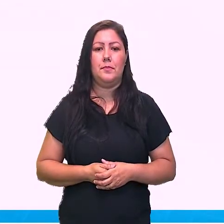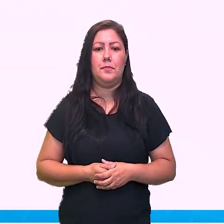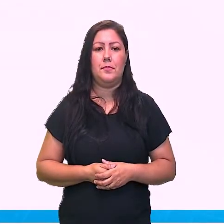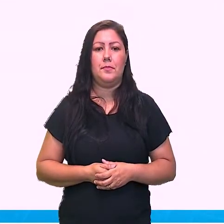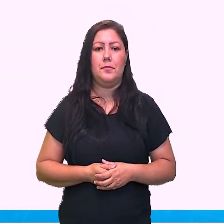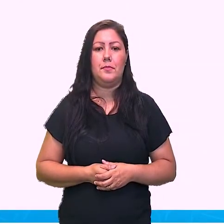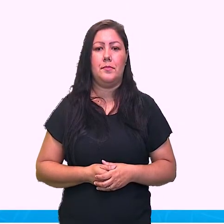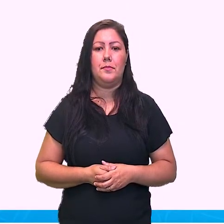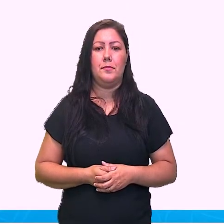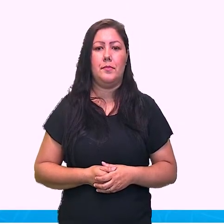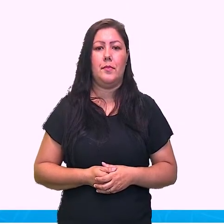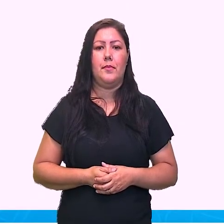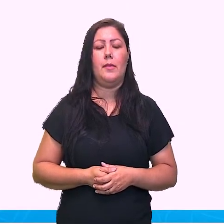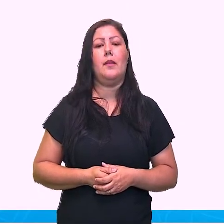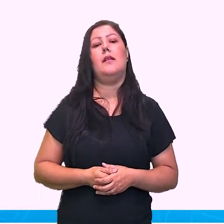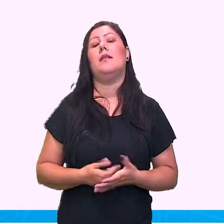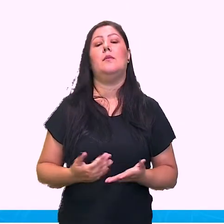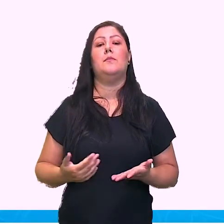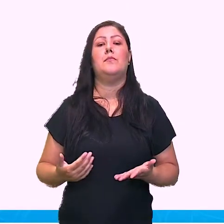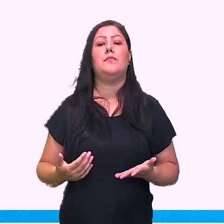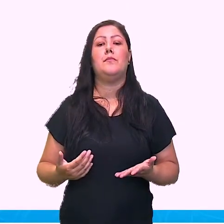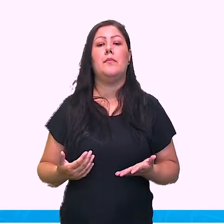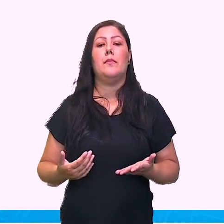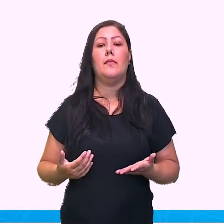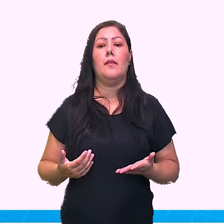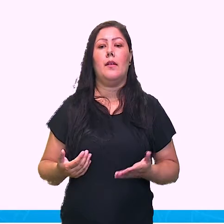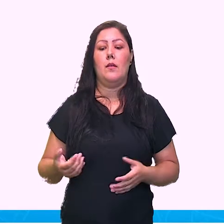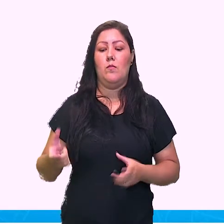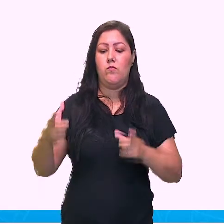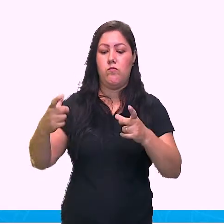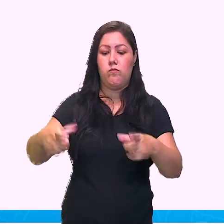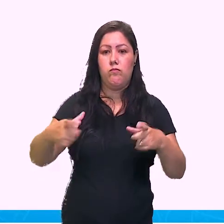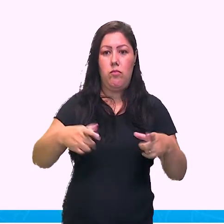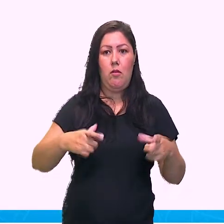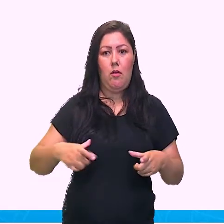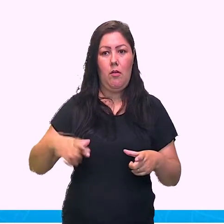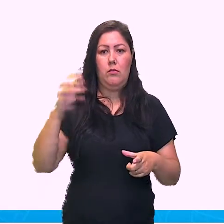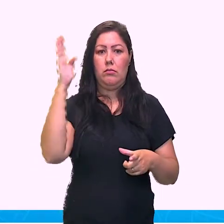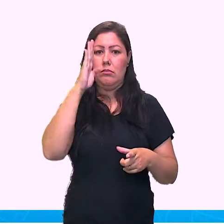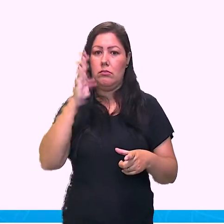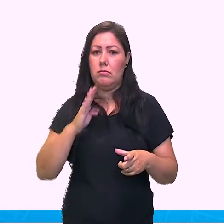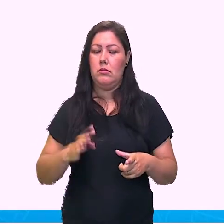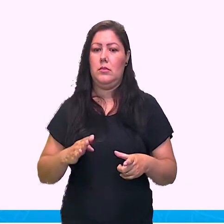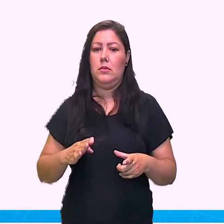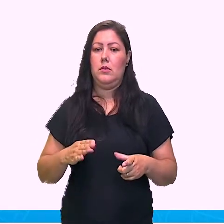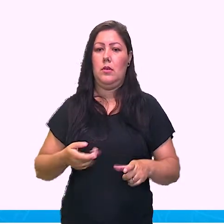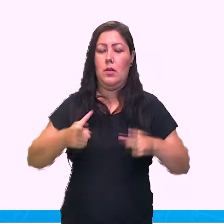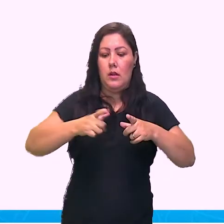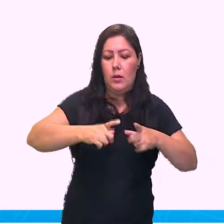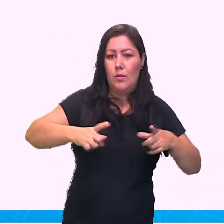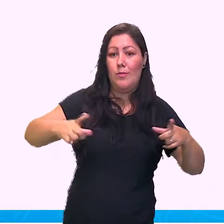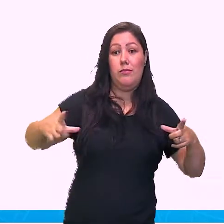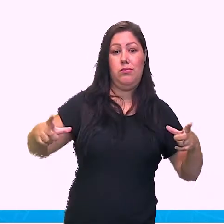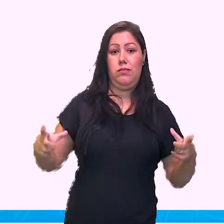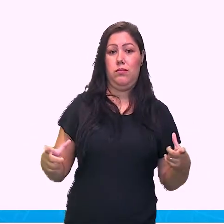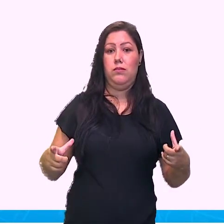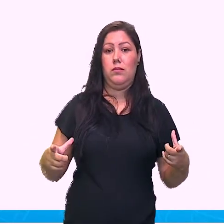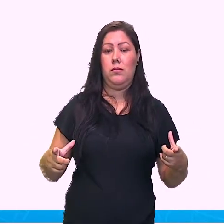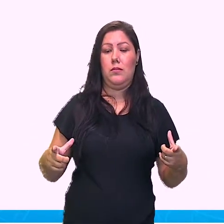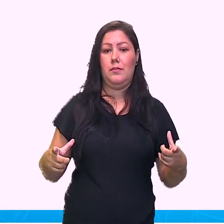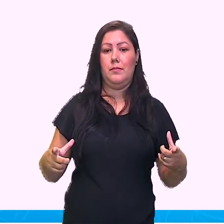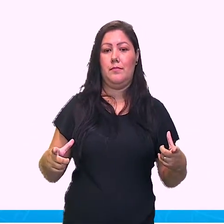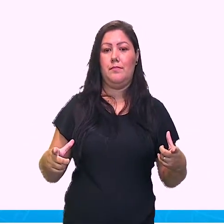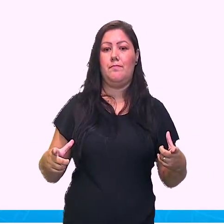A associação entre a localização geográfica e sua extensão territorial é um dos